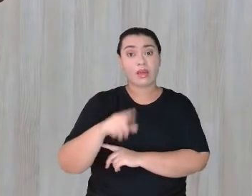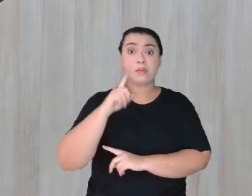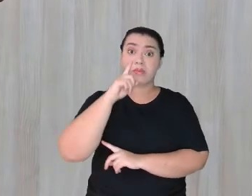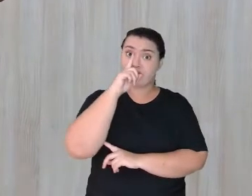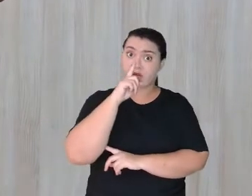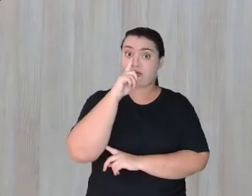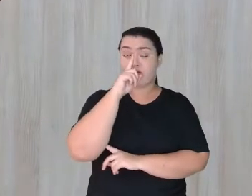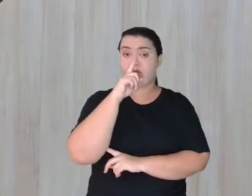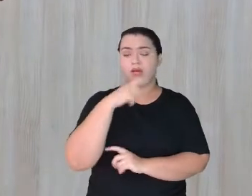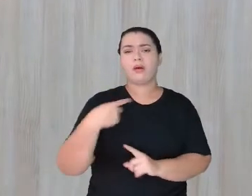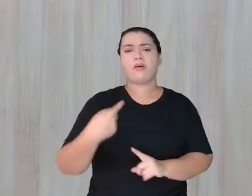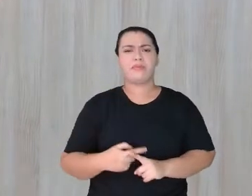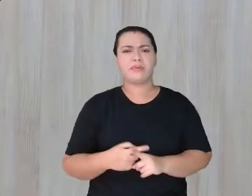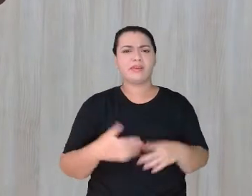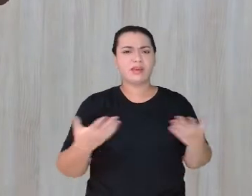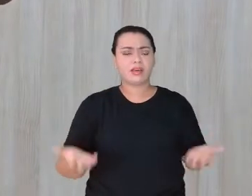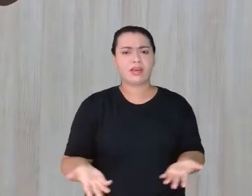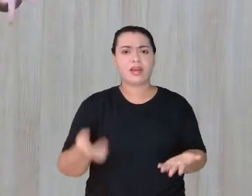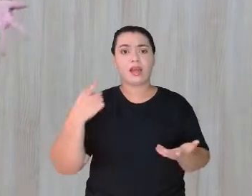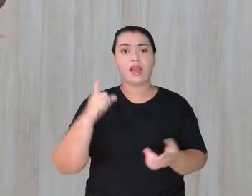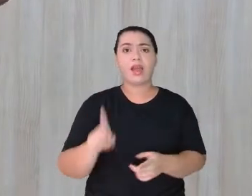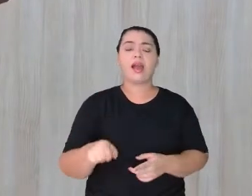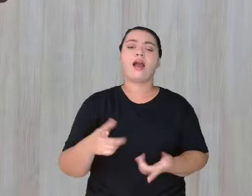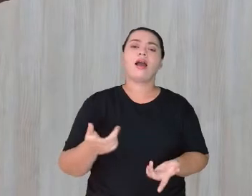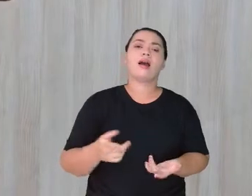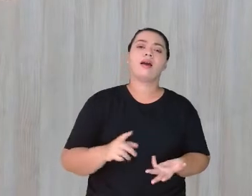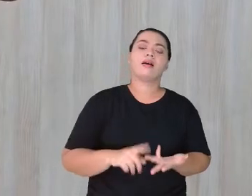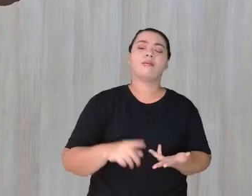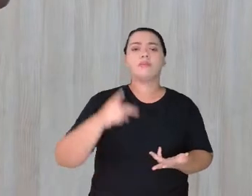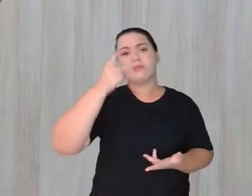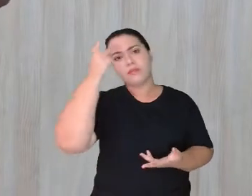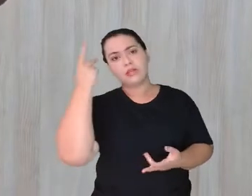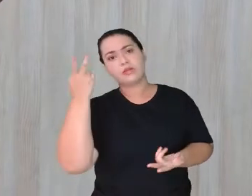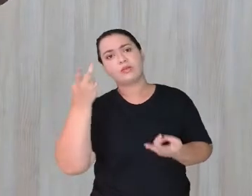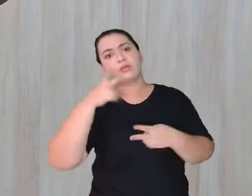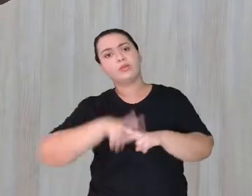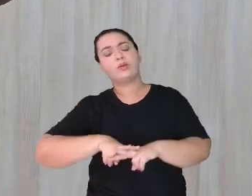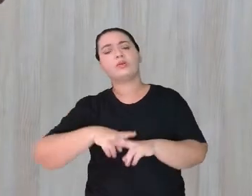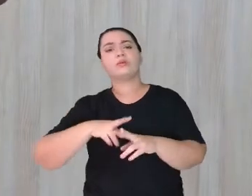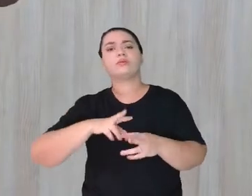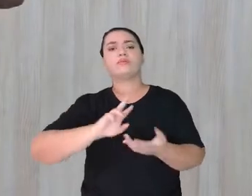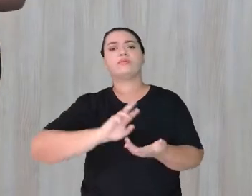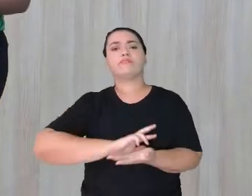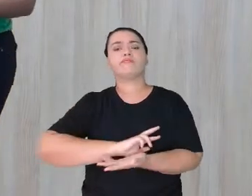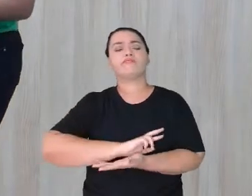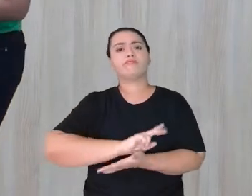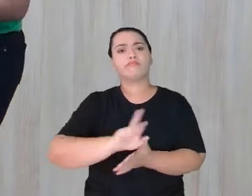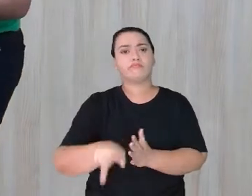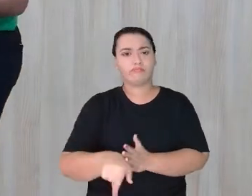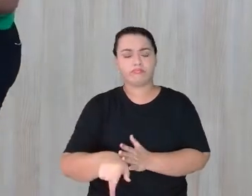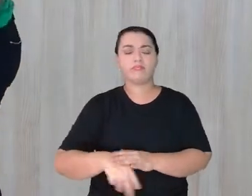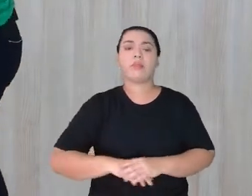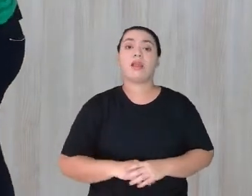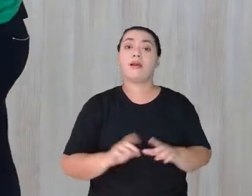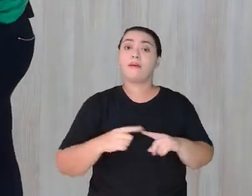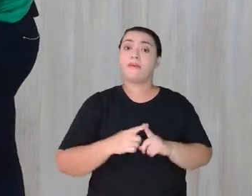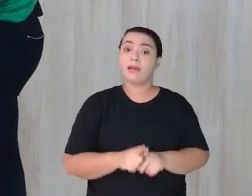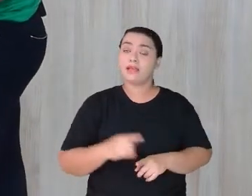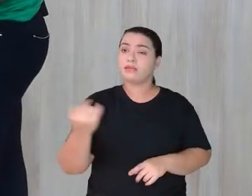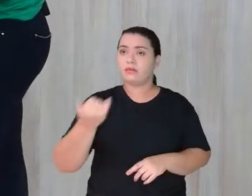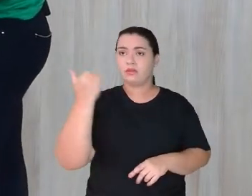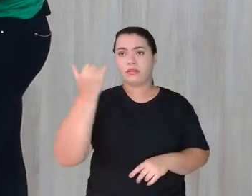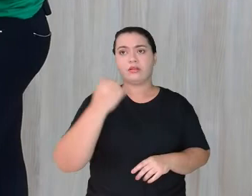trabalho, porque as perseguições acontecem, pessoas são presas, etc. É sempre alarmante, mas ela é muito